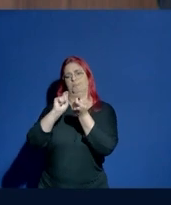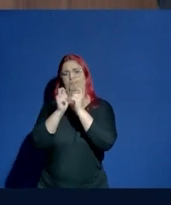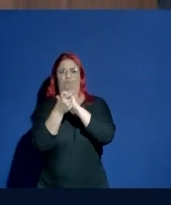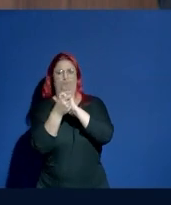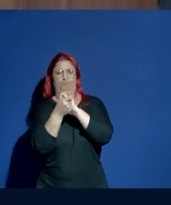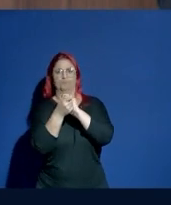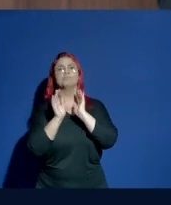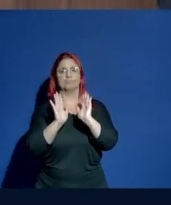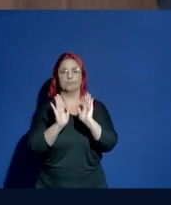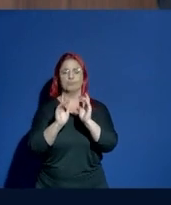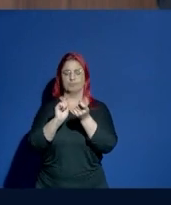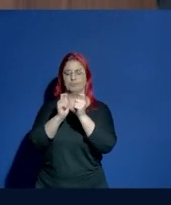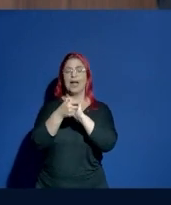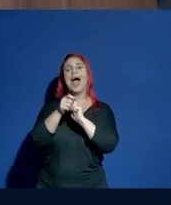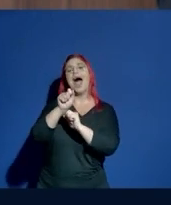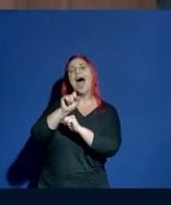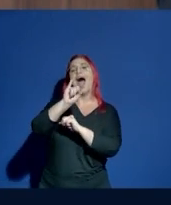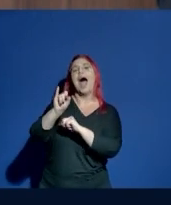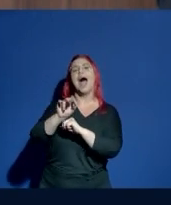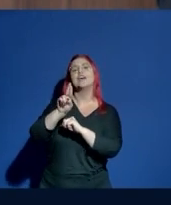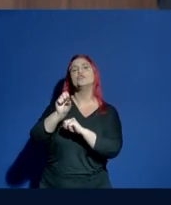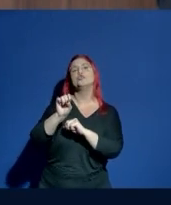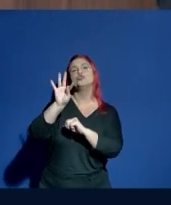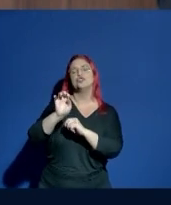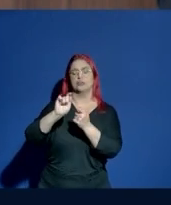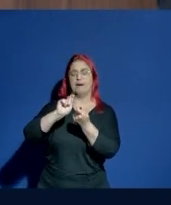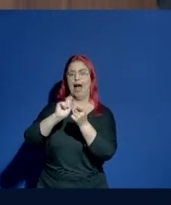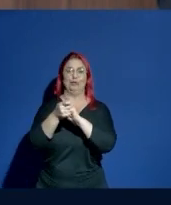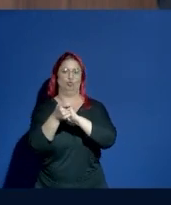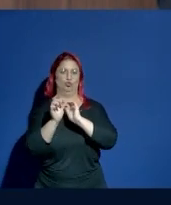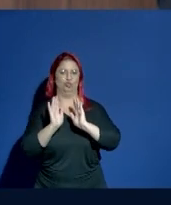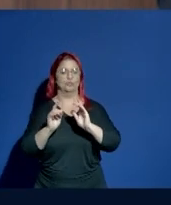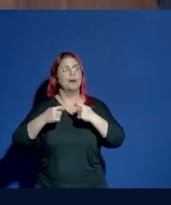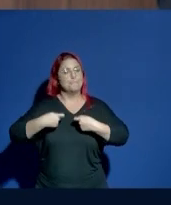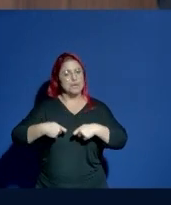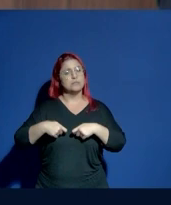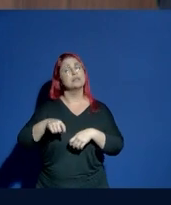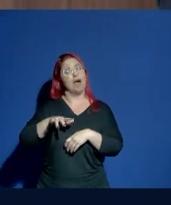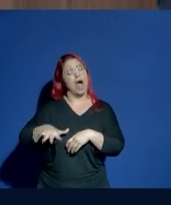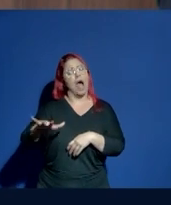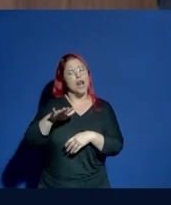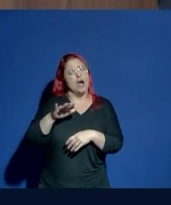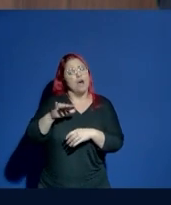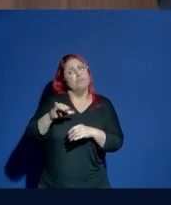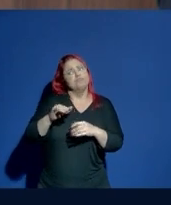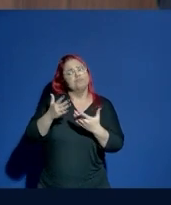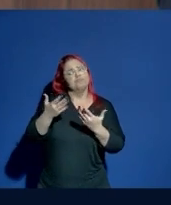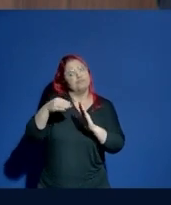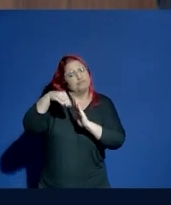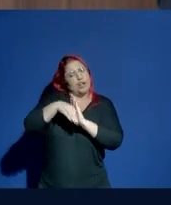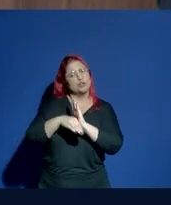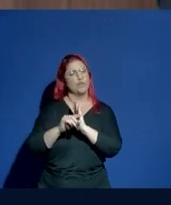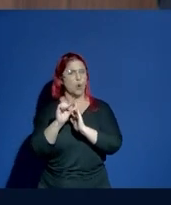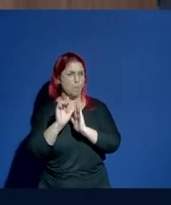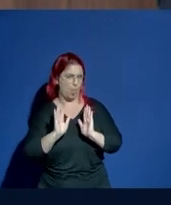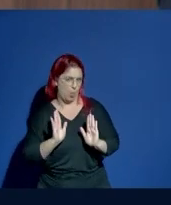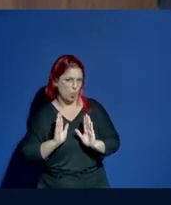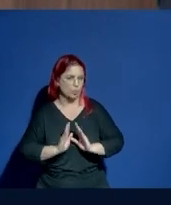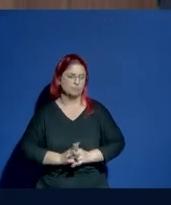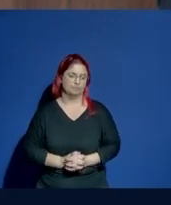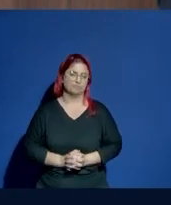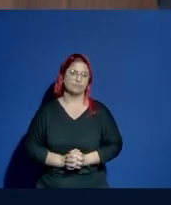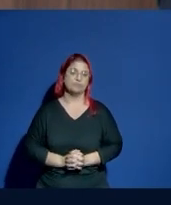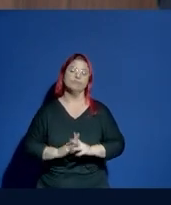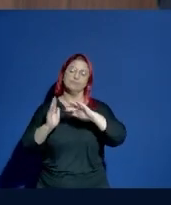ajuste é um nome adequado. E aí eu acho que o setor ele vai acabar sofrendo por parte desse ajuste.